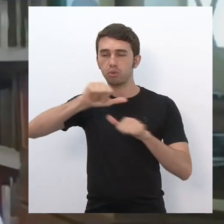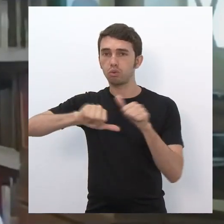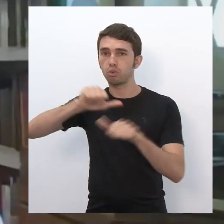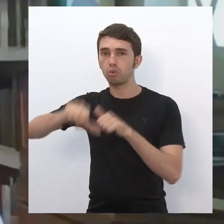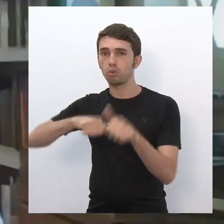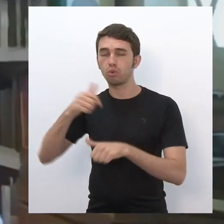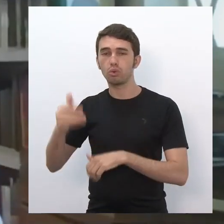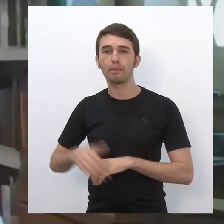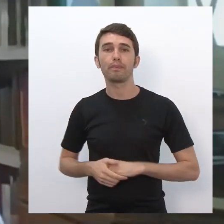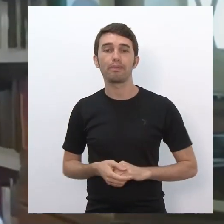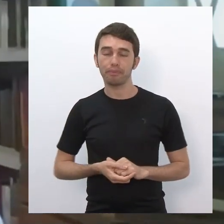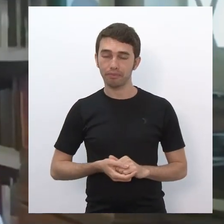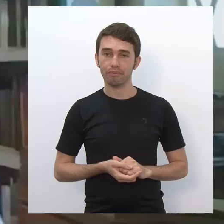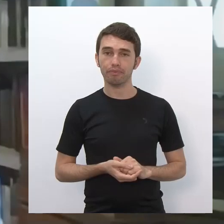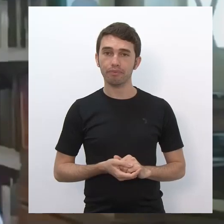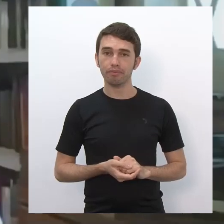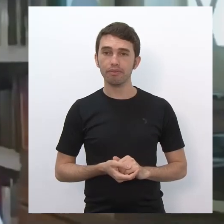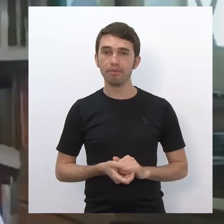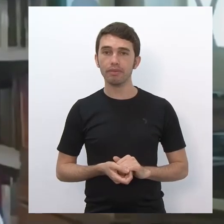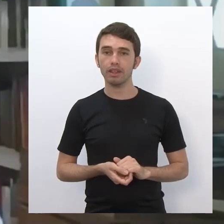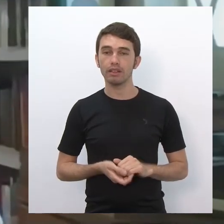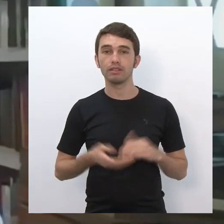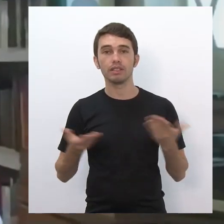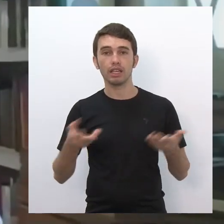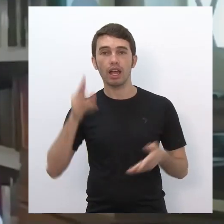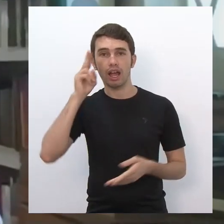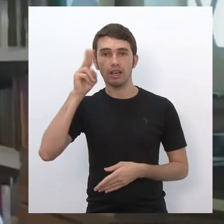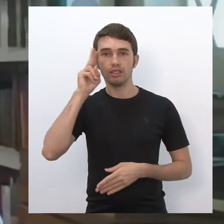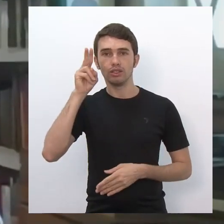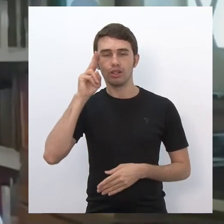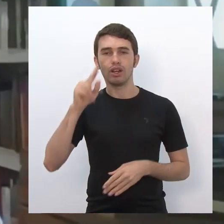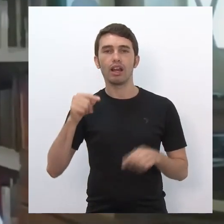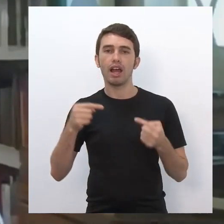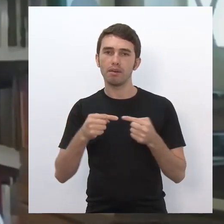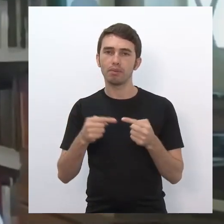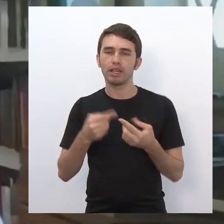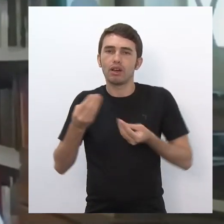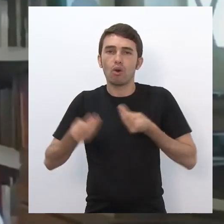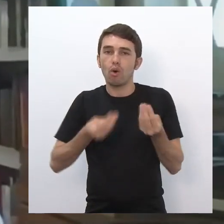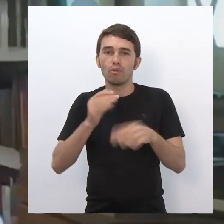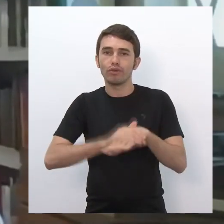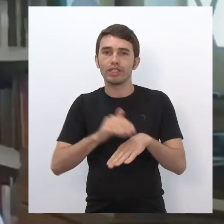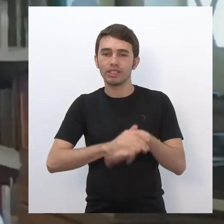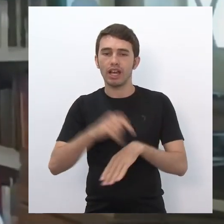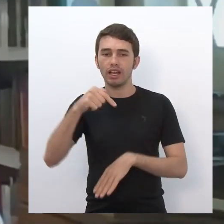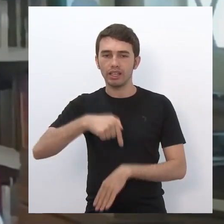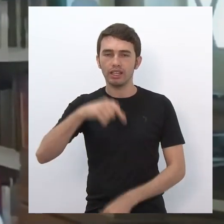rapidamente, né? E a história era um pouco como fazer isso em São Paulo. Então,